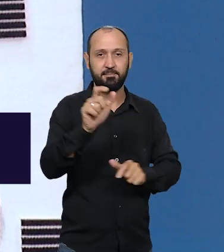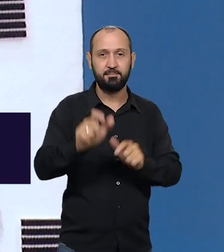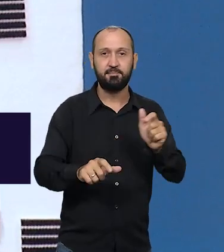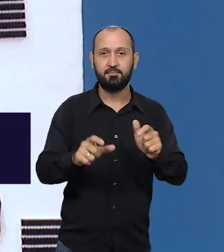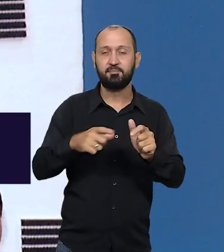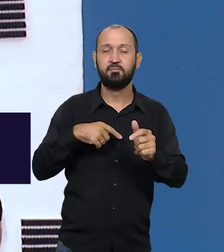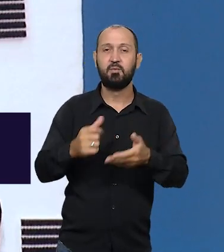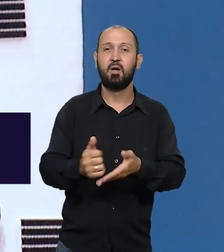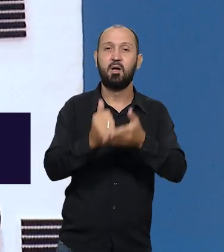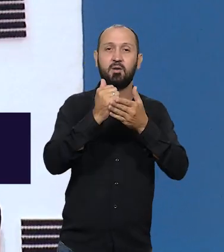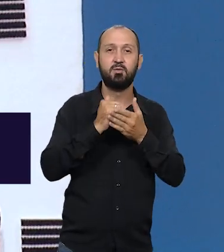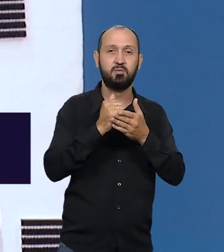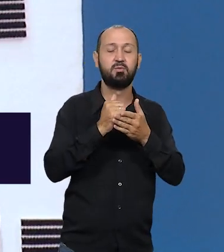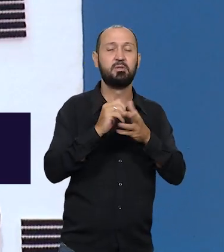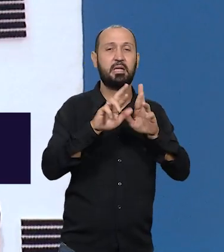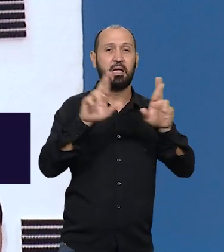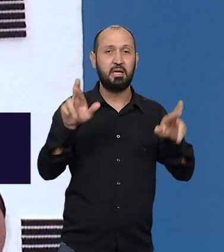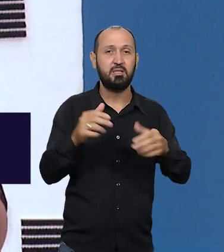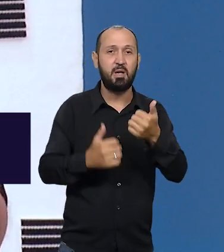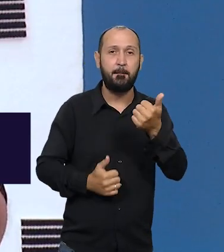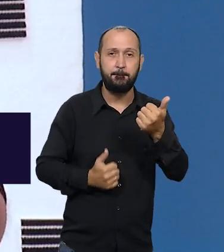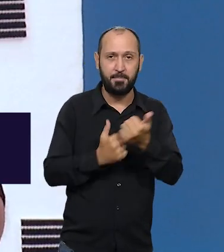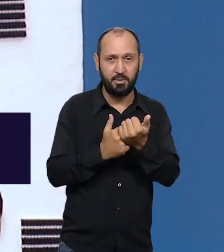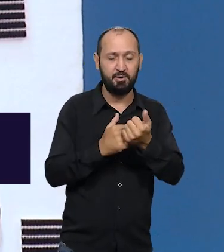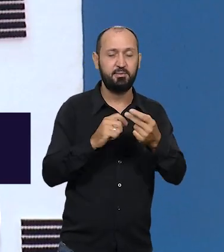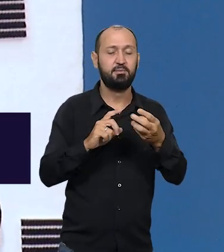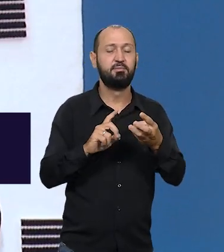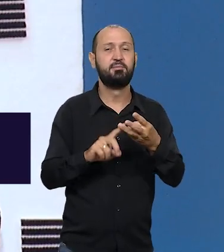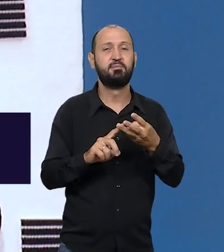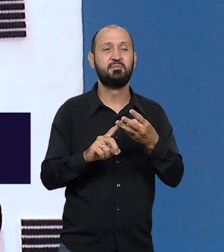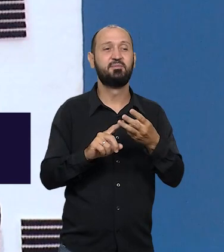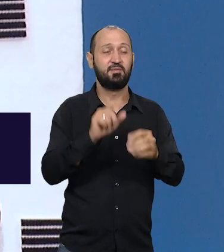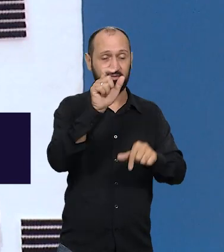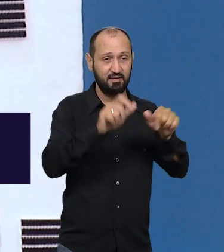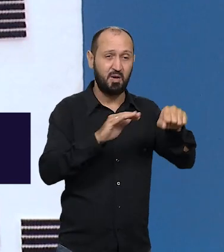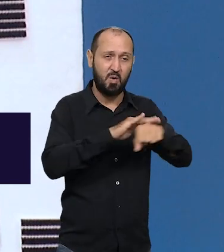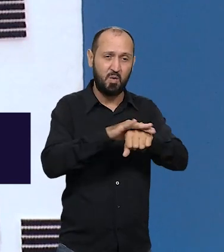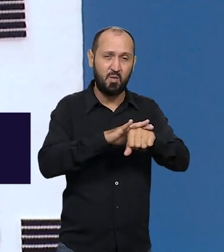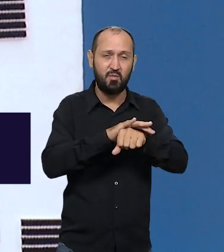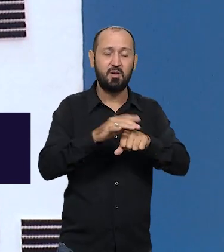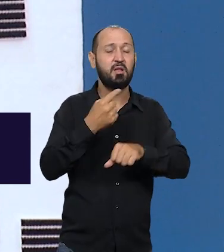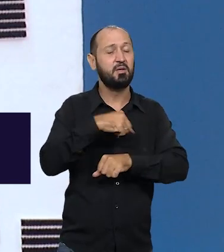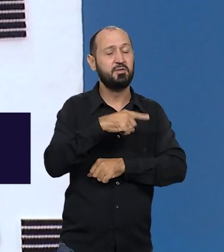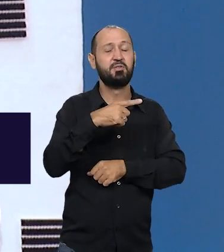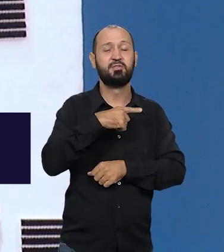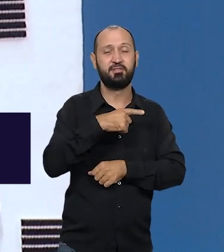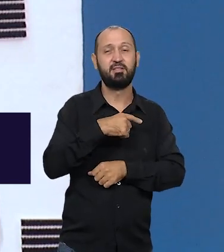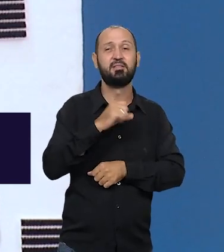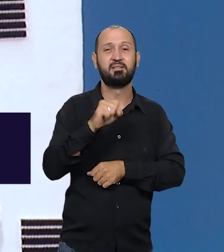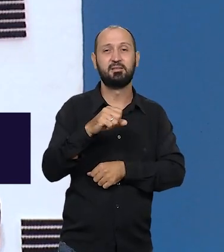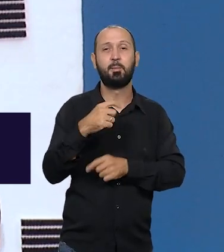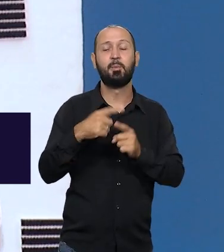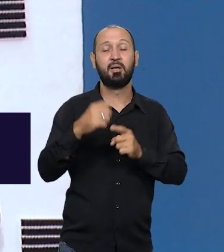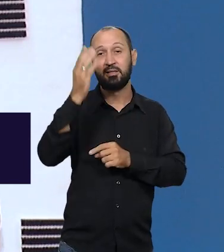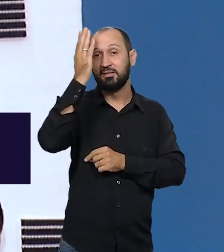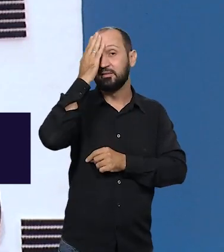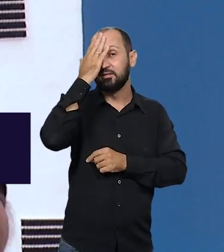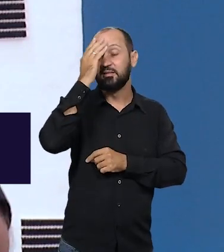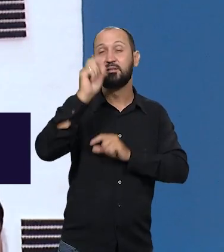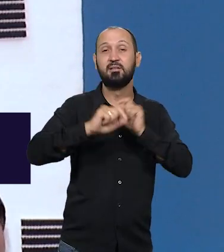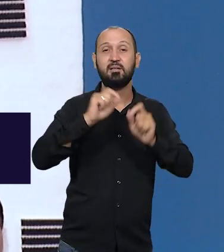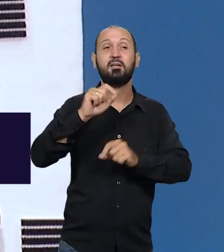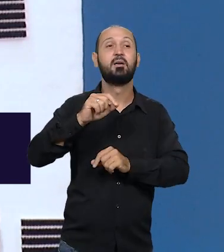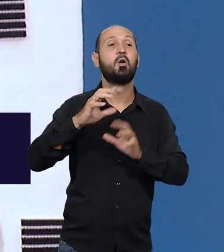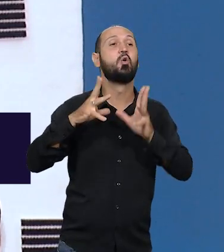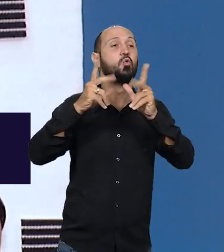vão te auxiliar na sua rede de apoio a cuidar deles. Falem para as pessoas que nós existimos, que a gente também compreende que é tudo um